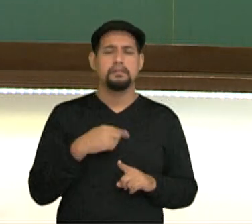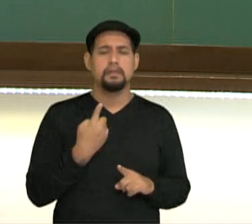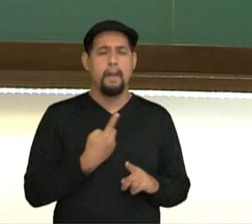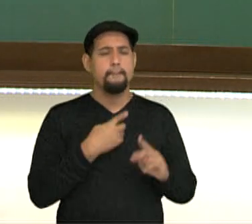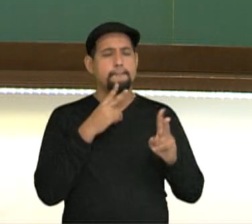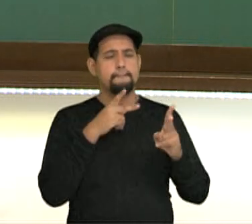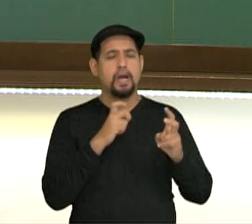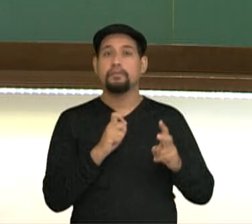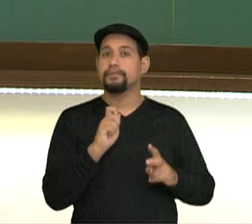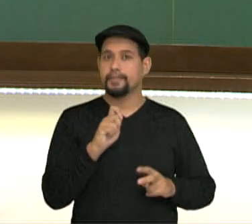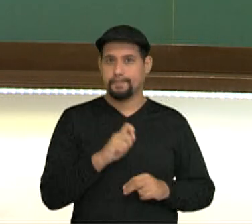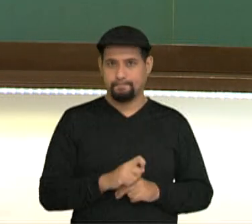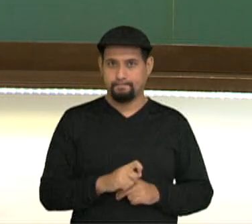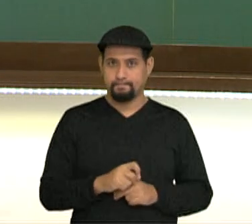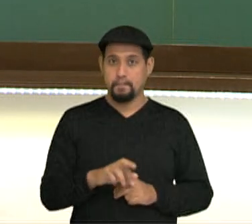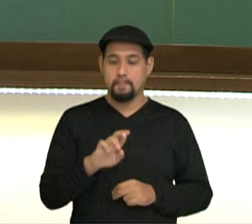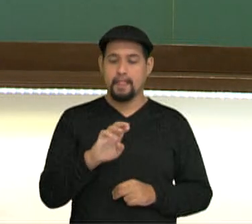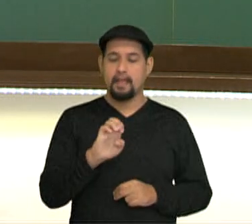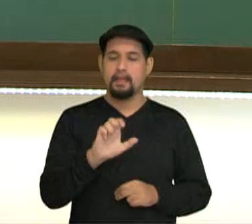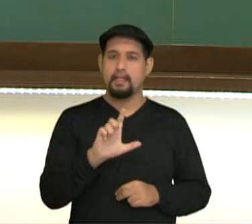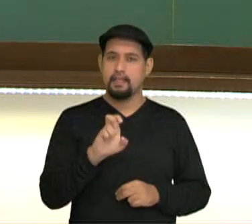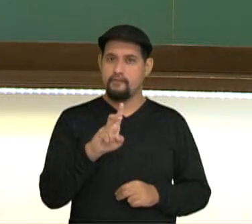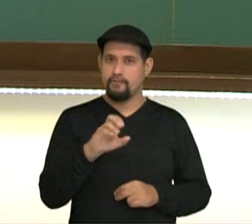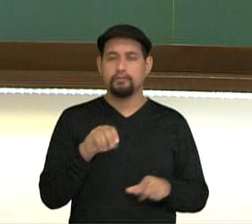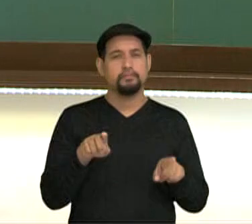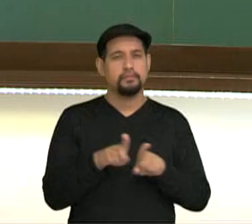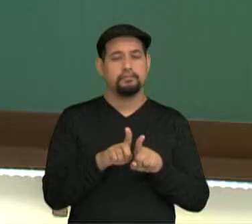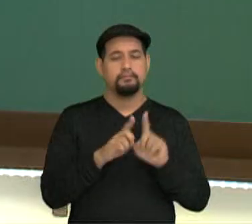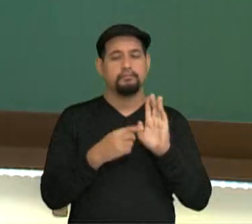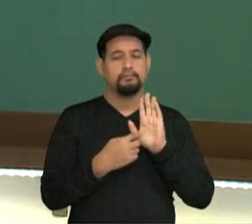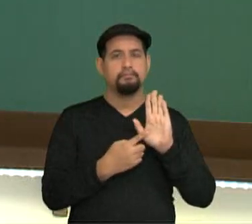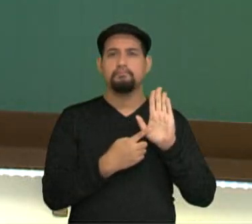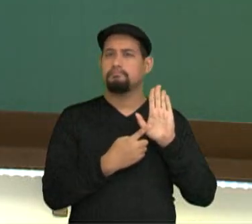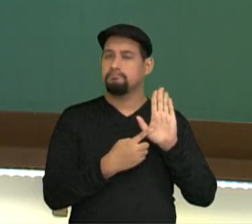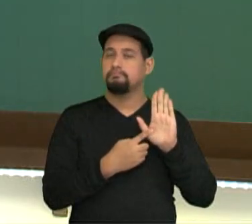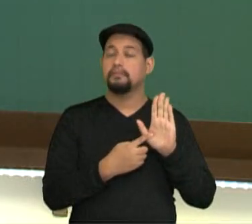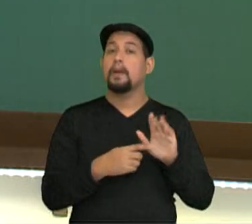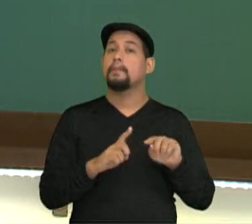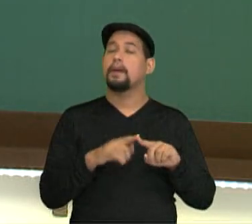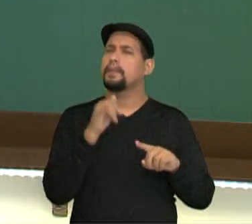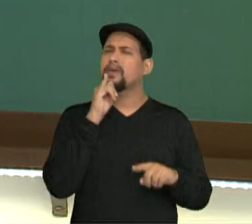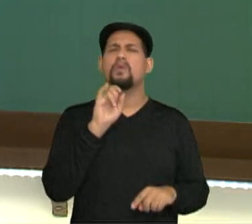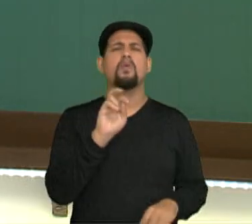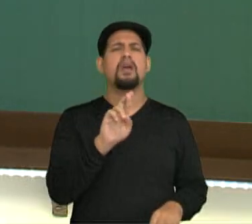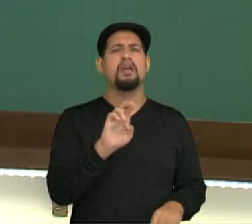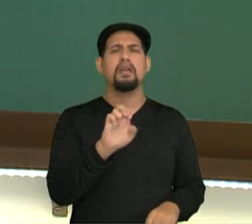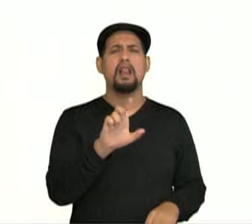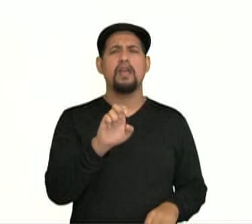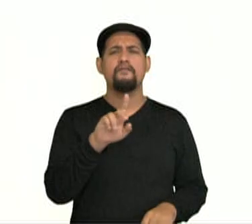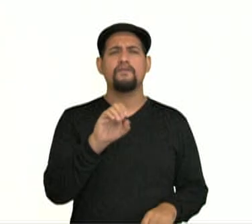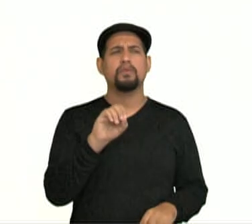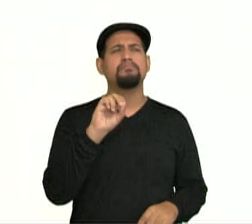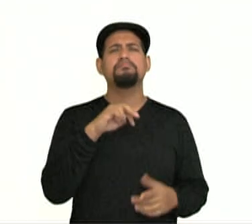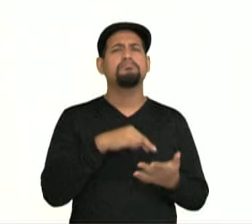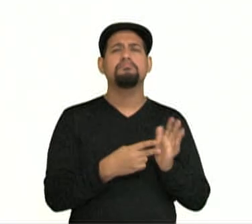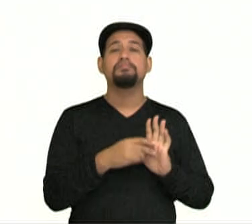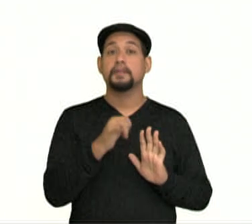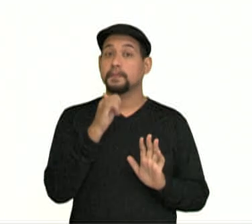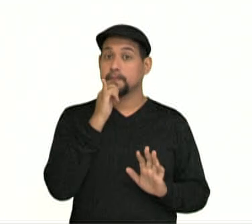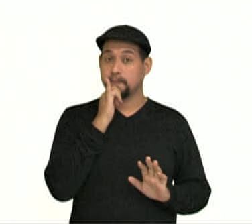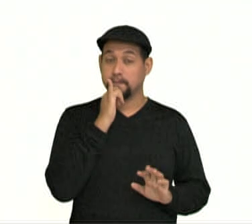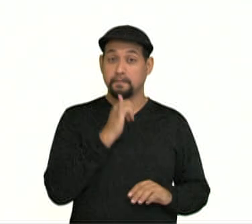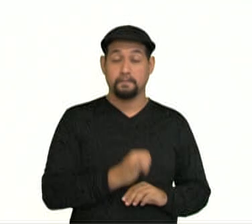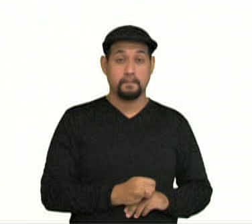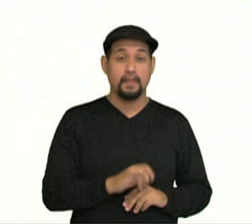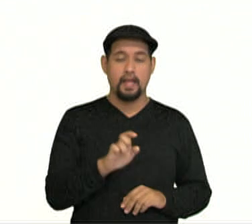perceber que o relevo também vai influenciar no clima. E já que a gente está falando de relevo, olha aqui na tela, ó, quando a gente está falando do